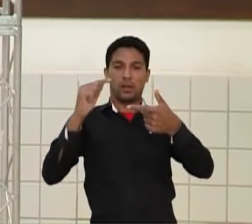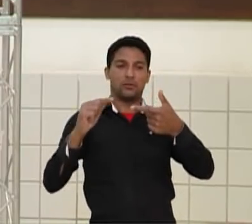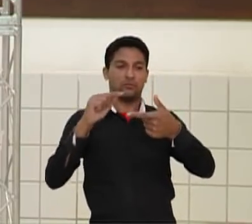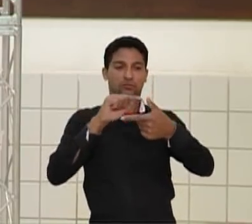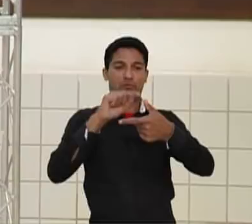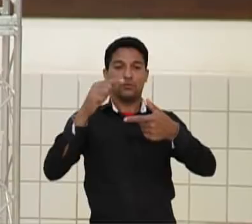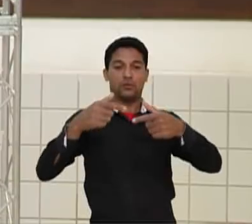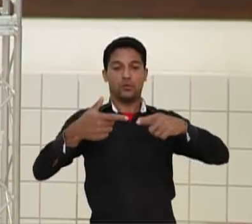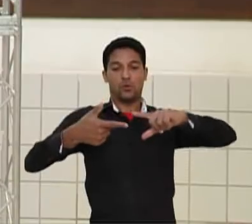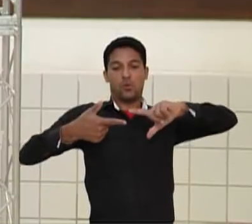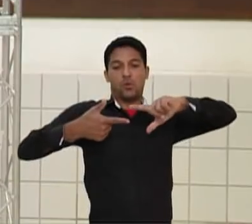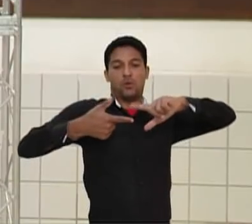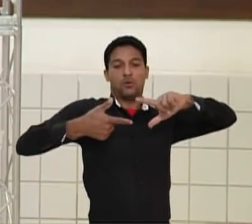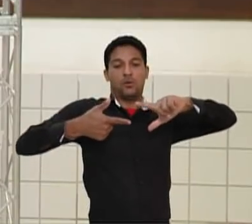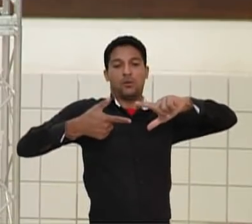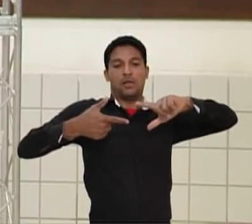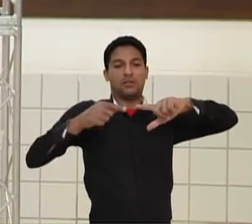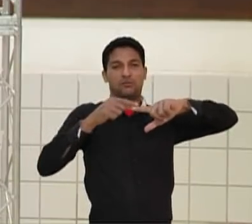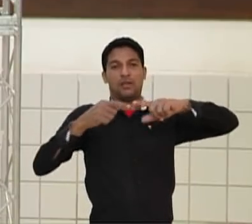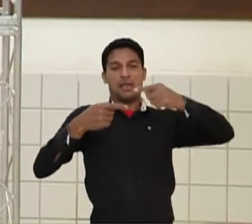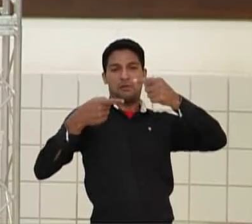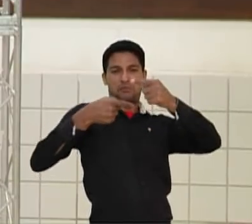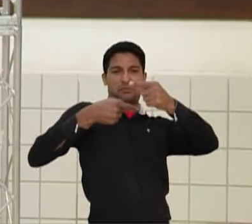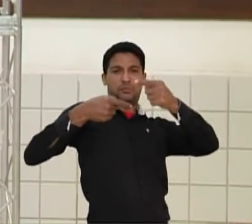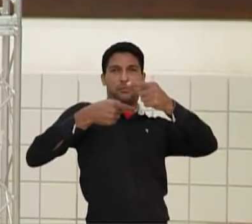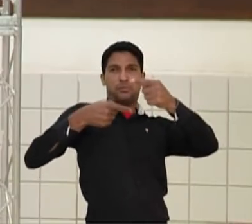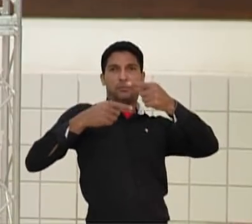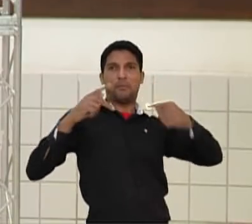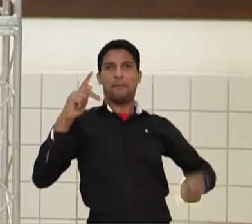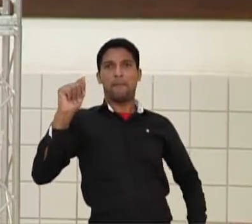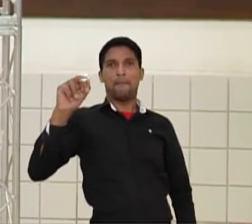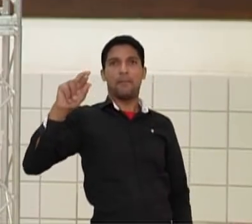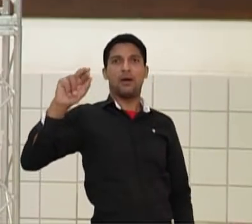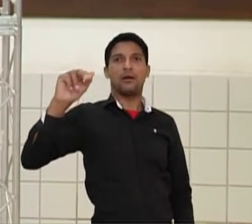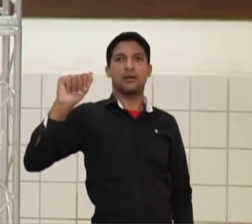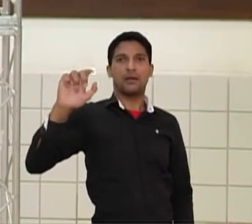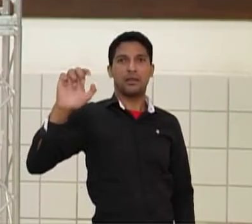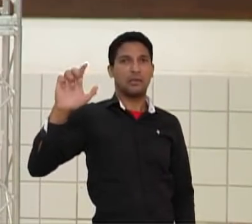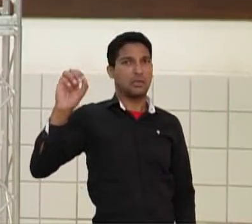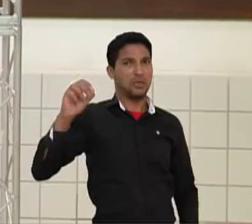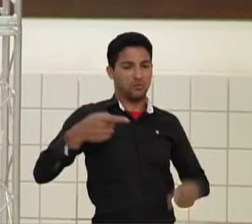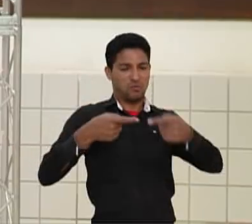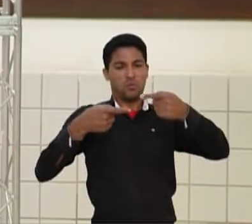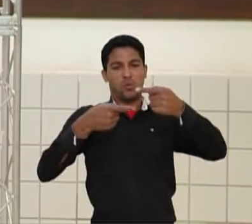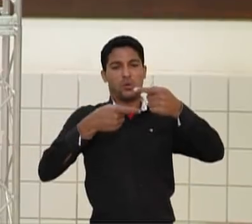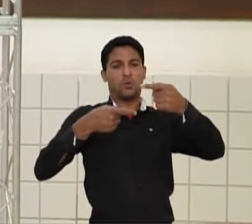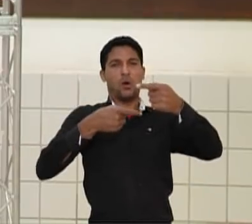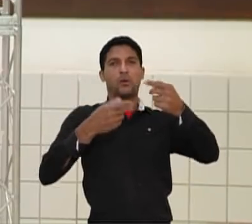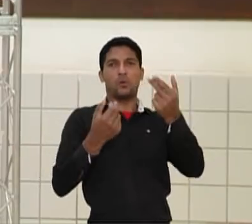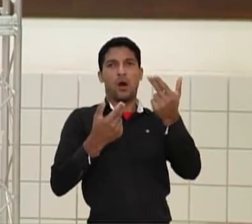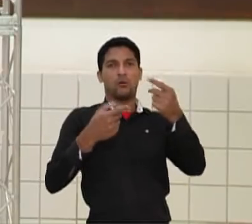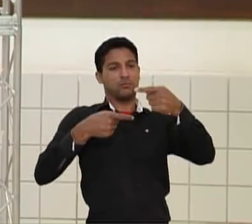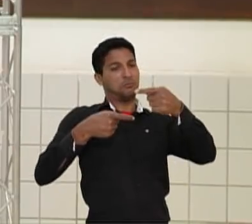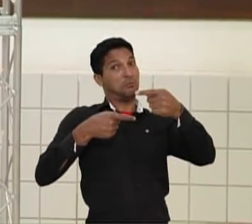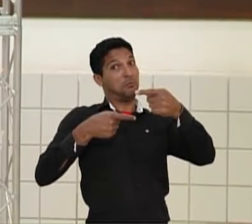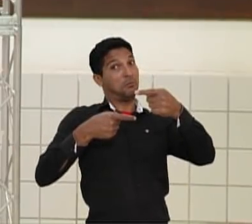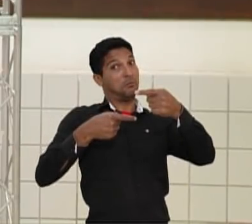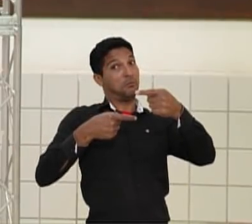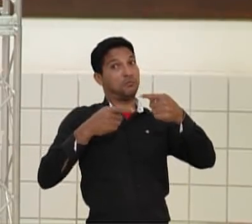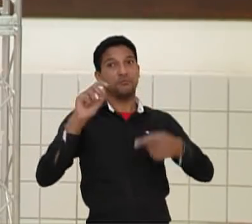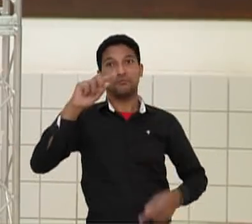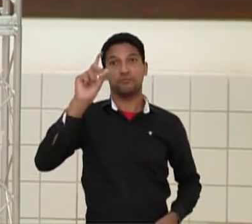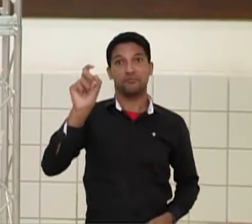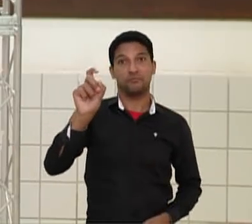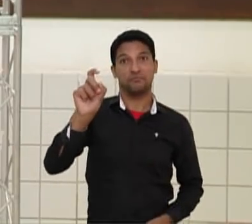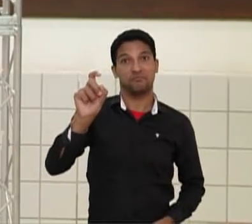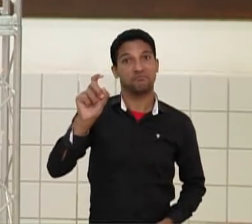paralelos. Então, a gente não pode entrar no exercício pensando, é um trapézio, tá? Você tem que olhar para outras